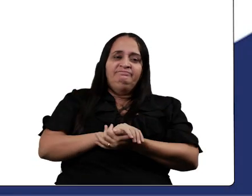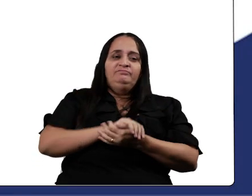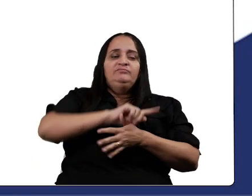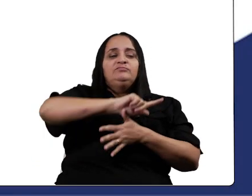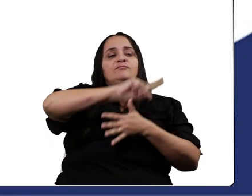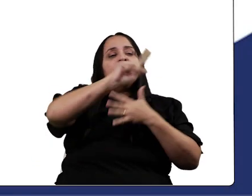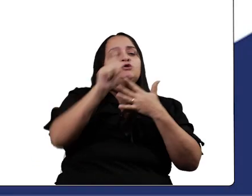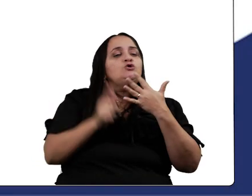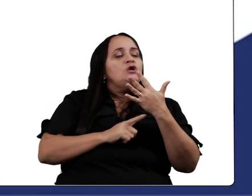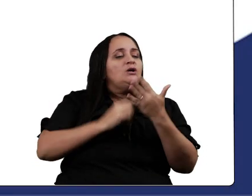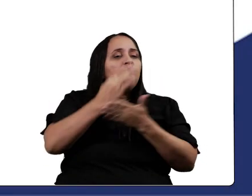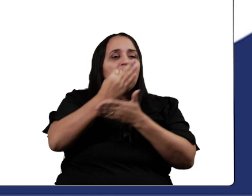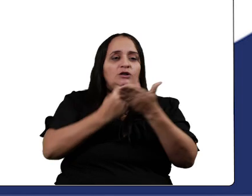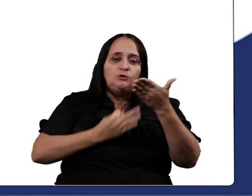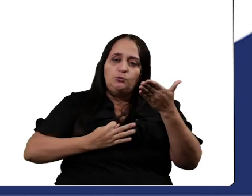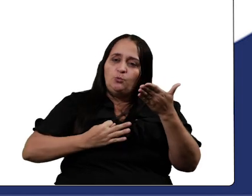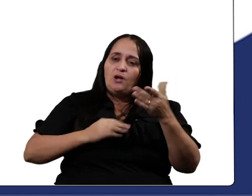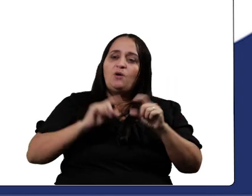um caráter